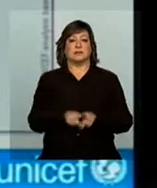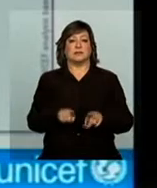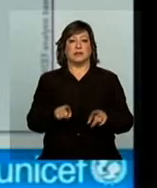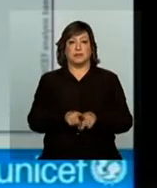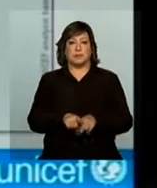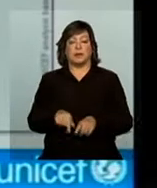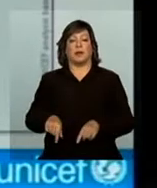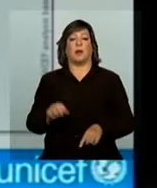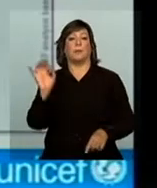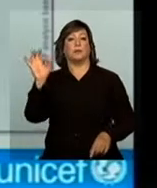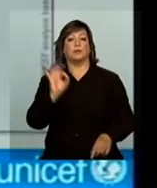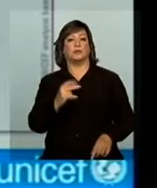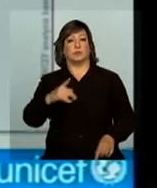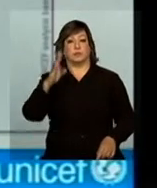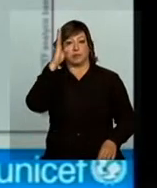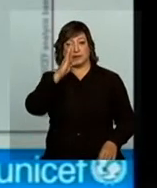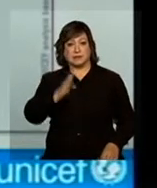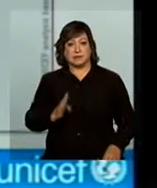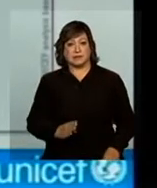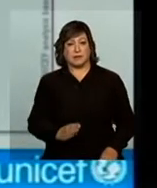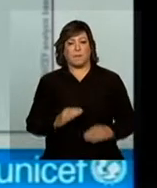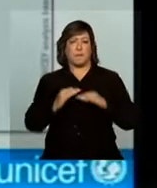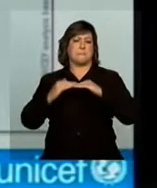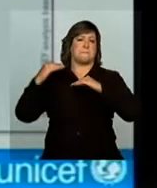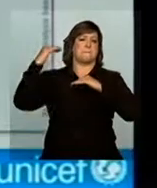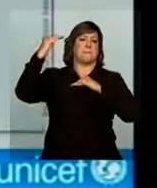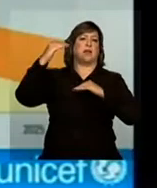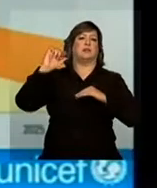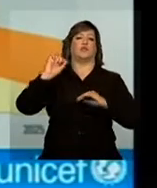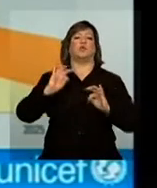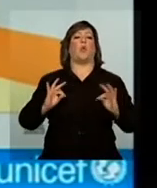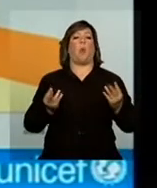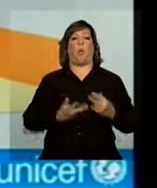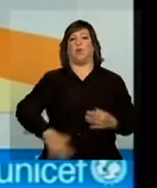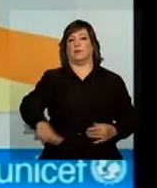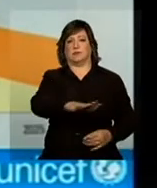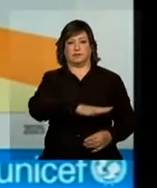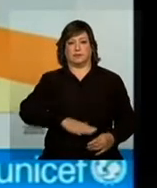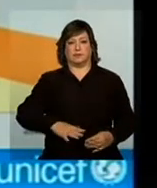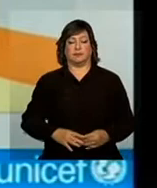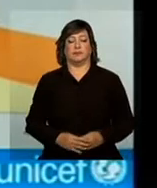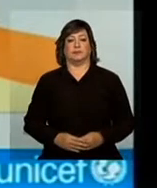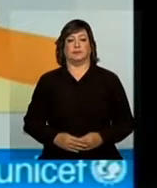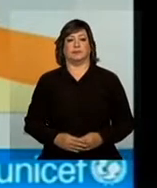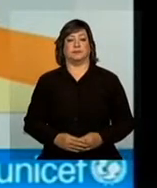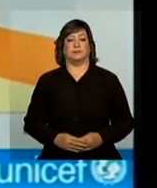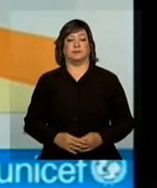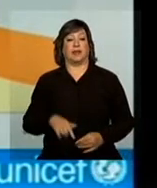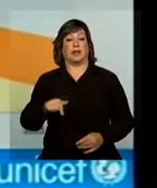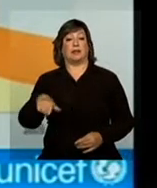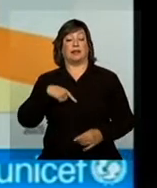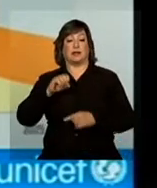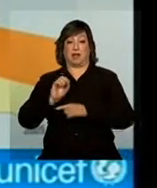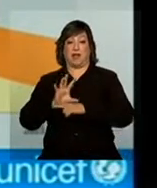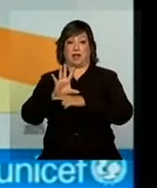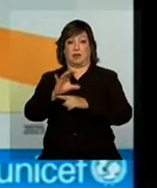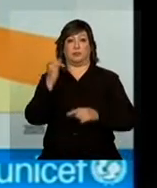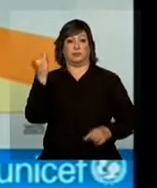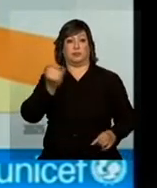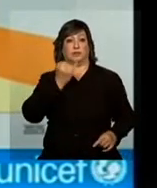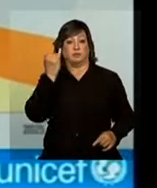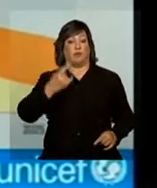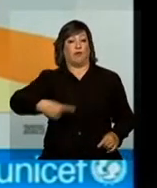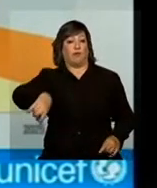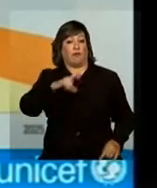percentual brasileiro está acima de todos eles. Aqui é um slide importante, vocês